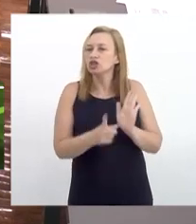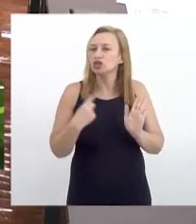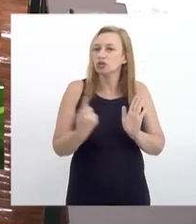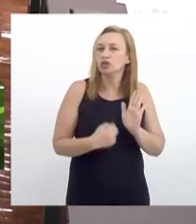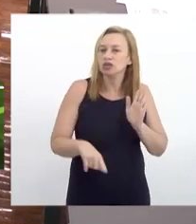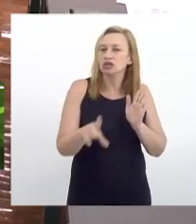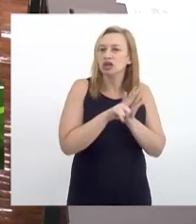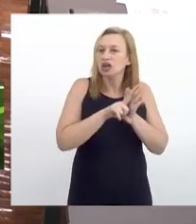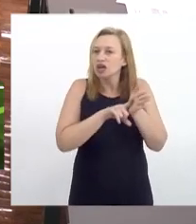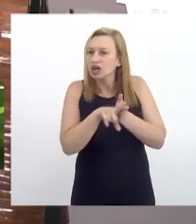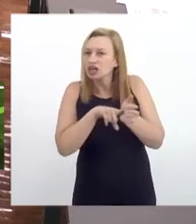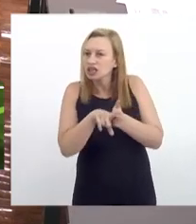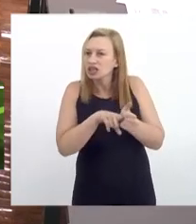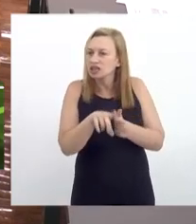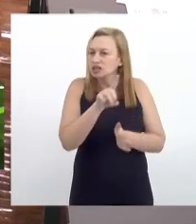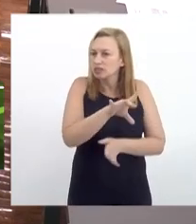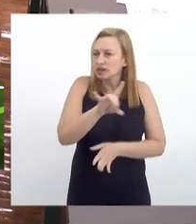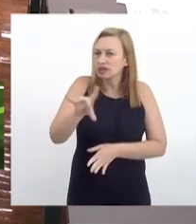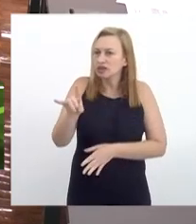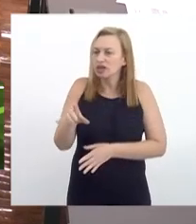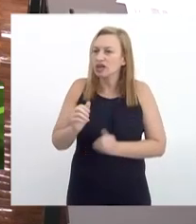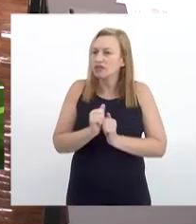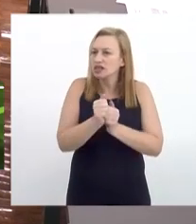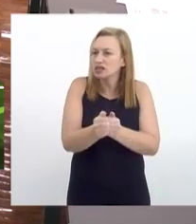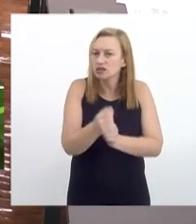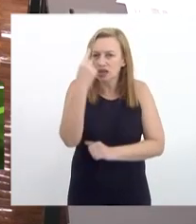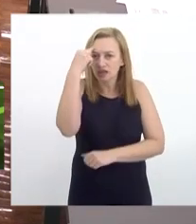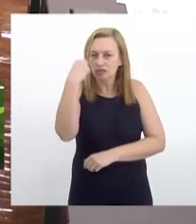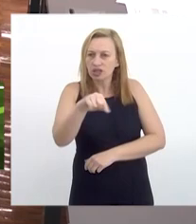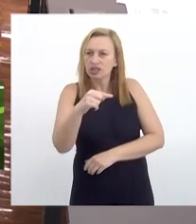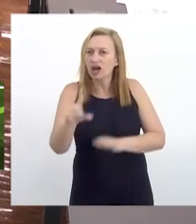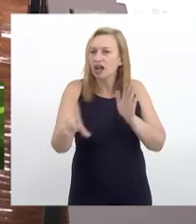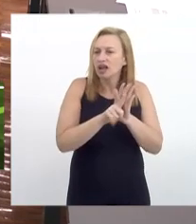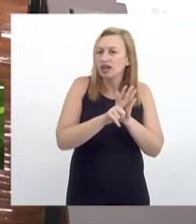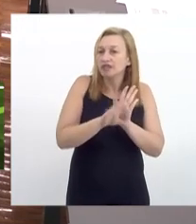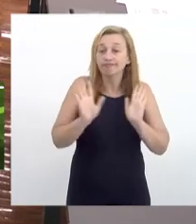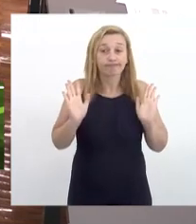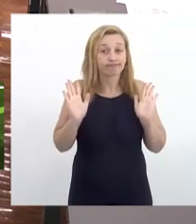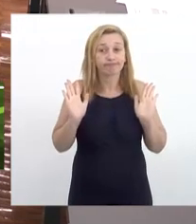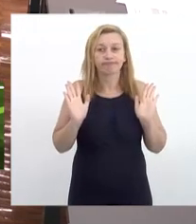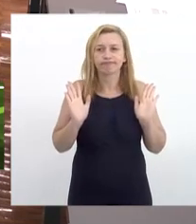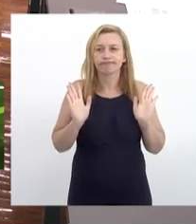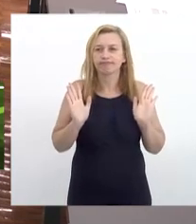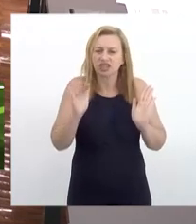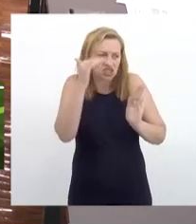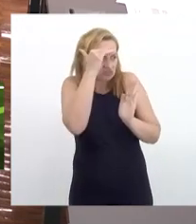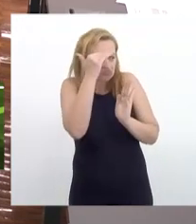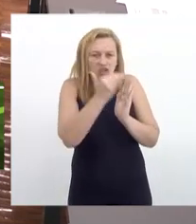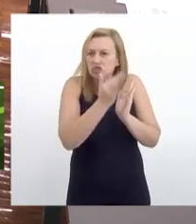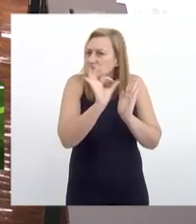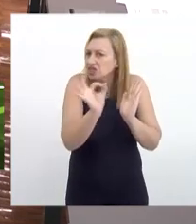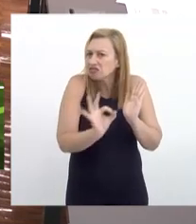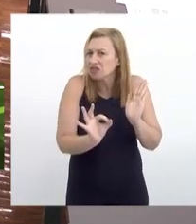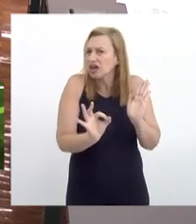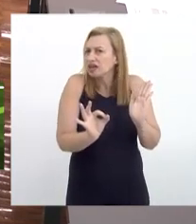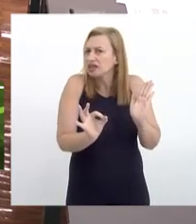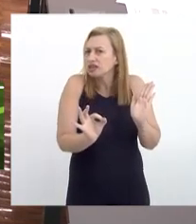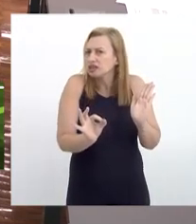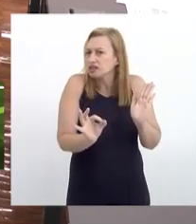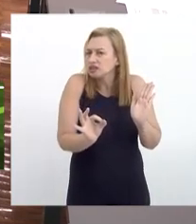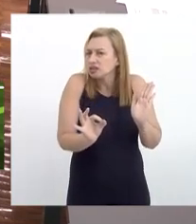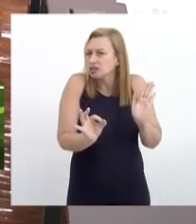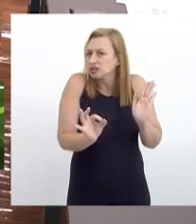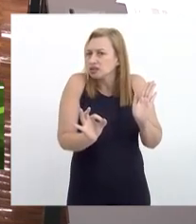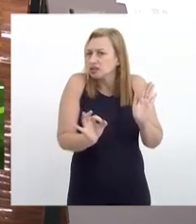a análise é individualizada ou é global ele vai seguir o que a lei manda o Tribunal de nós temos emenda constitucional que não estão respeitando mas não pode